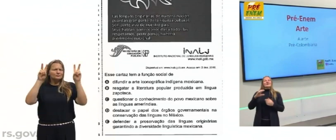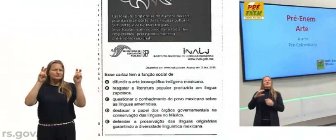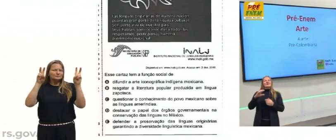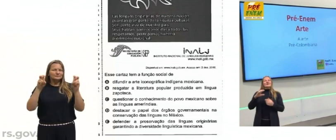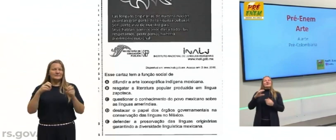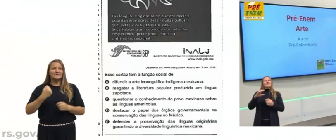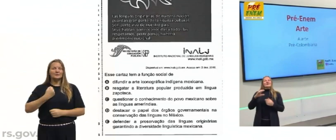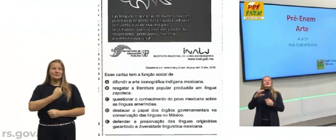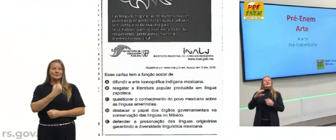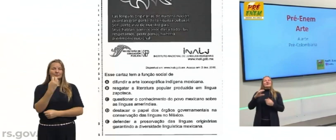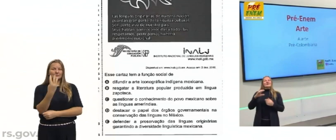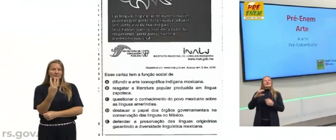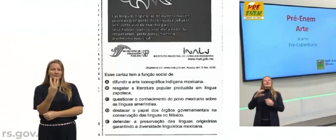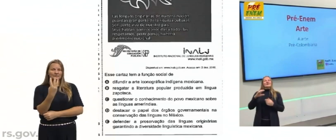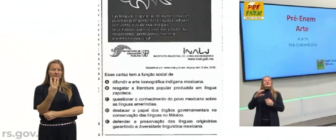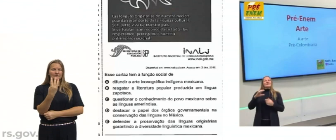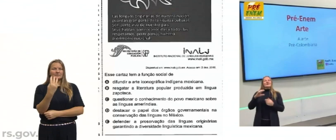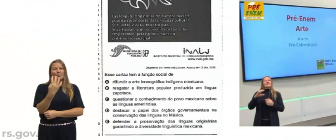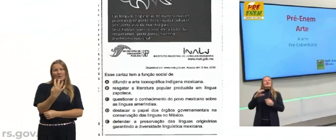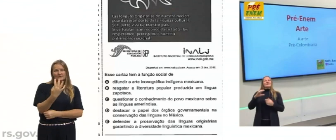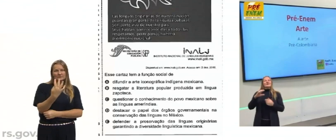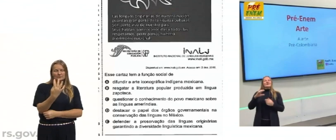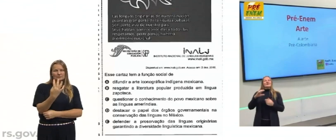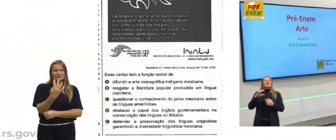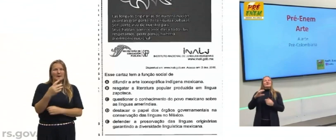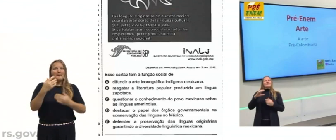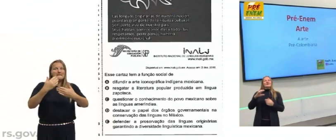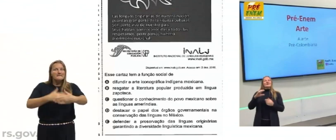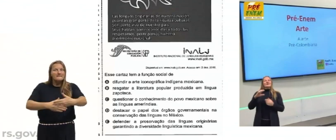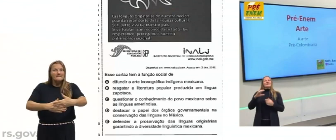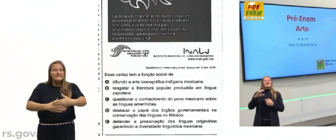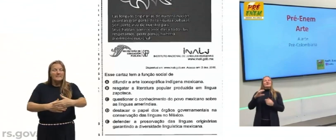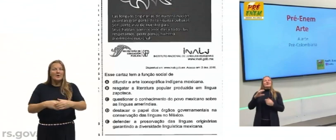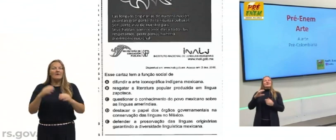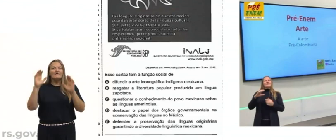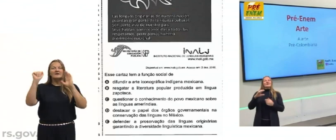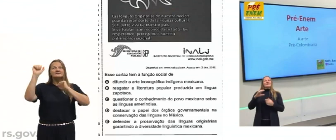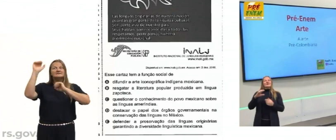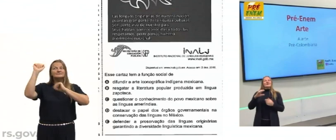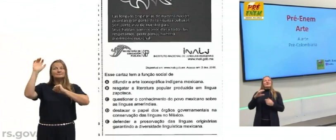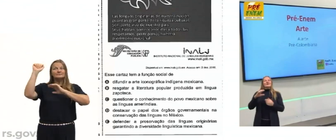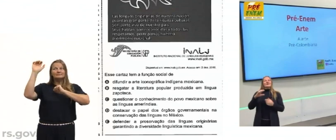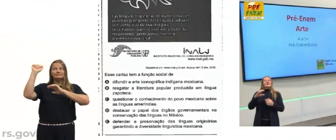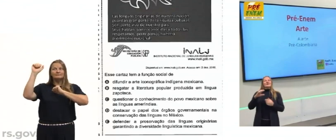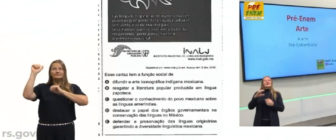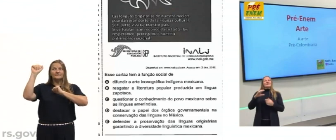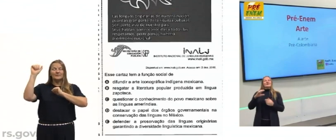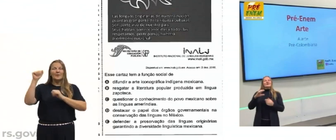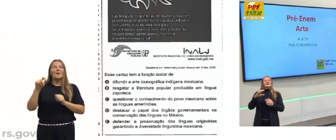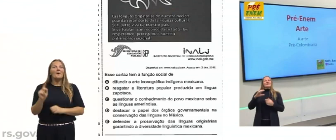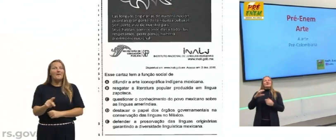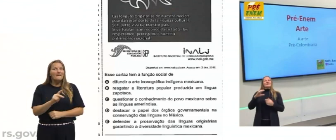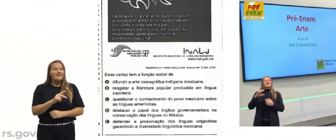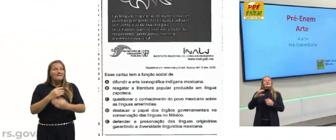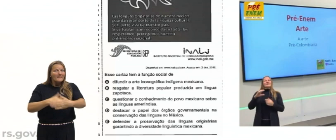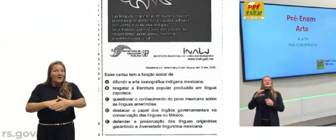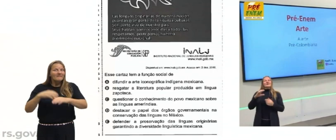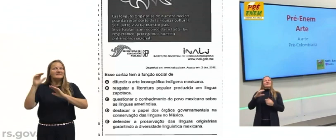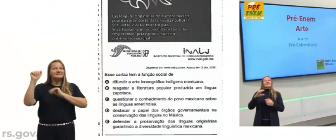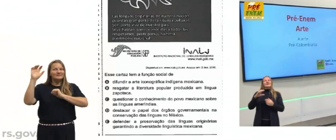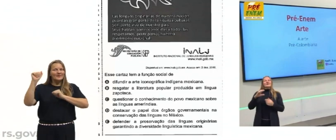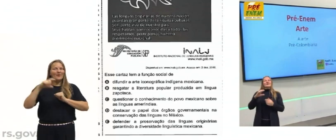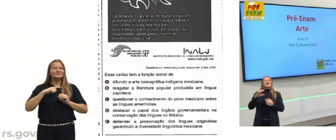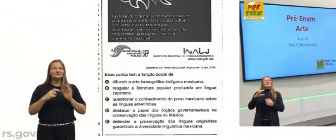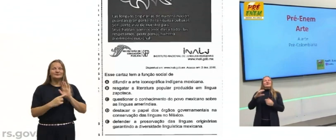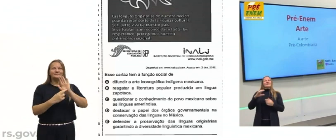três Aliás a questão quatro da prova de língua espanhola tá que tinha aí a referência